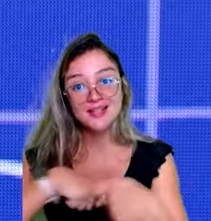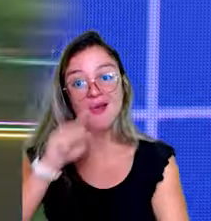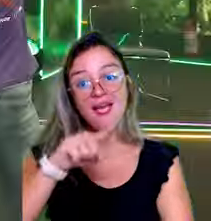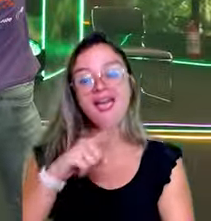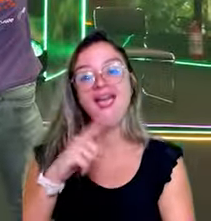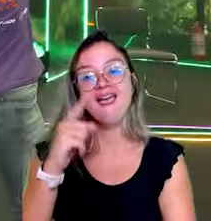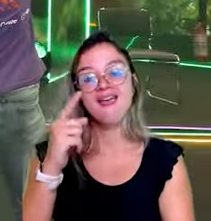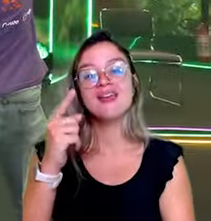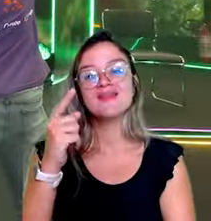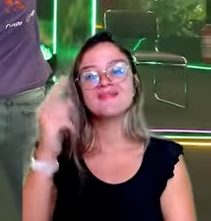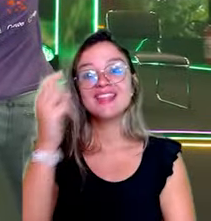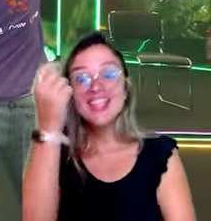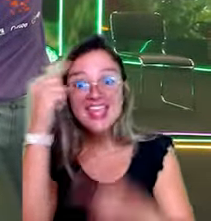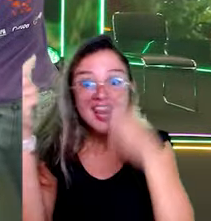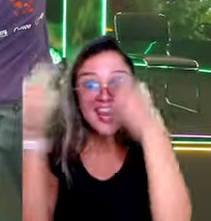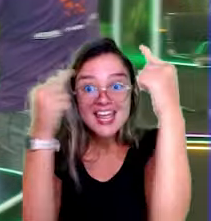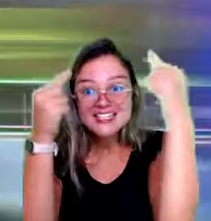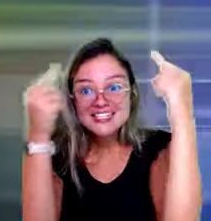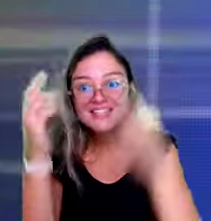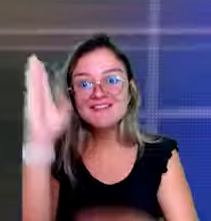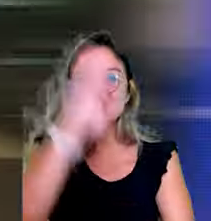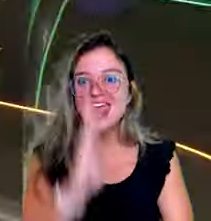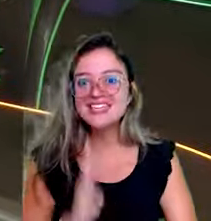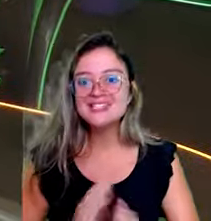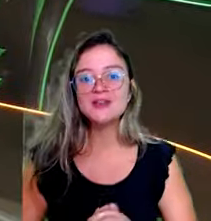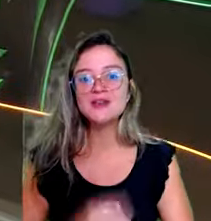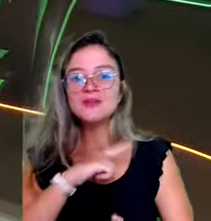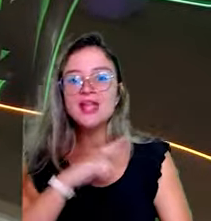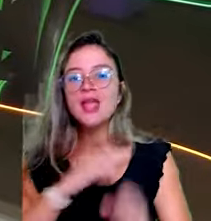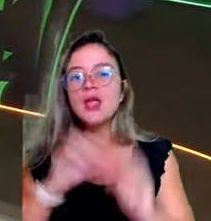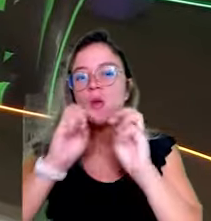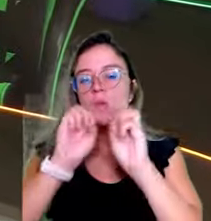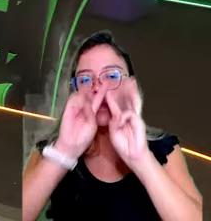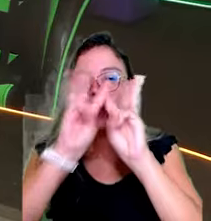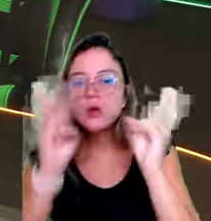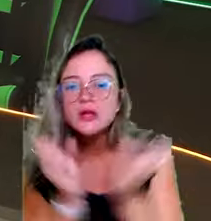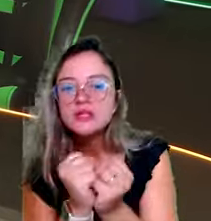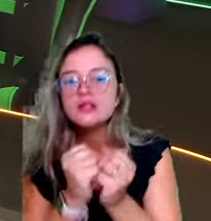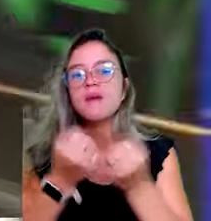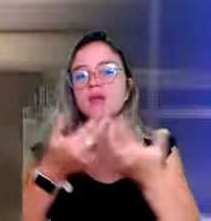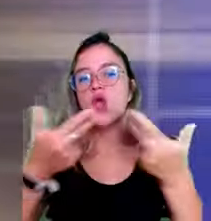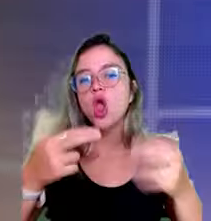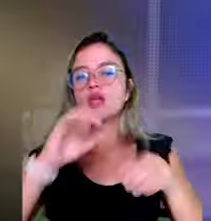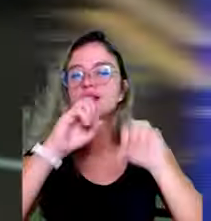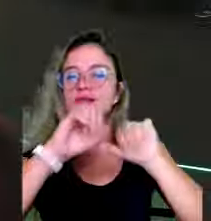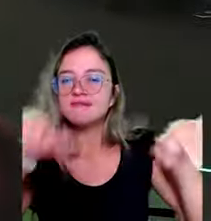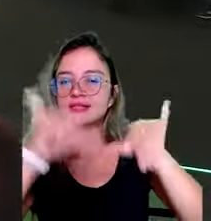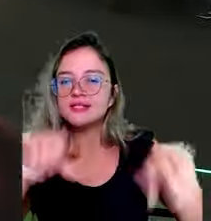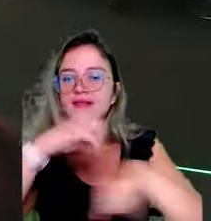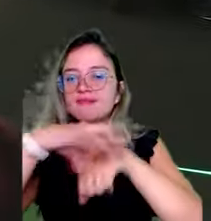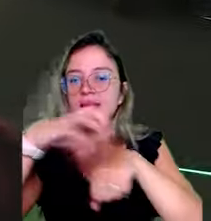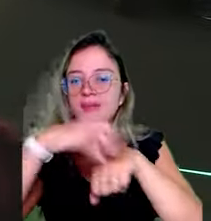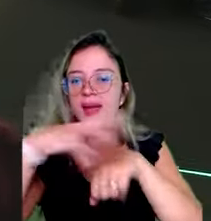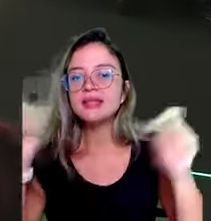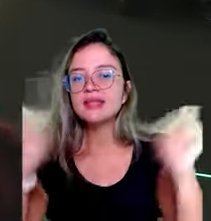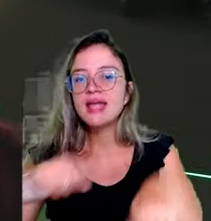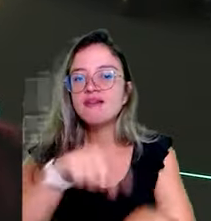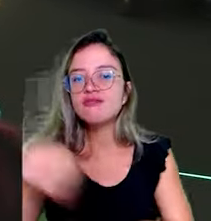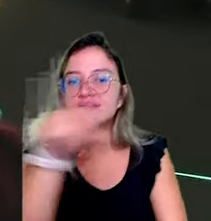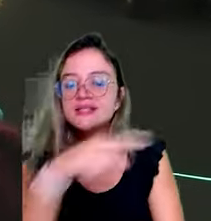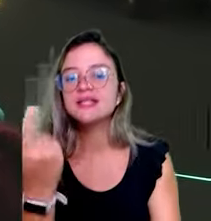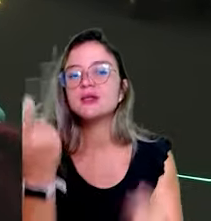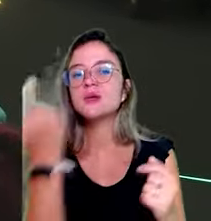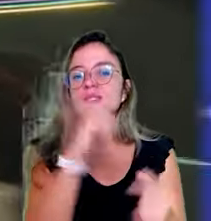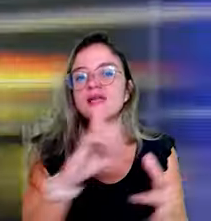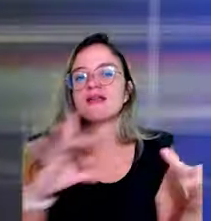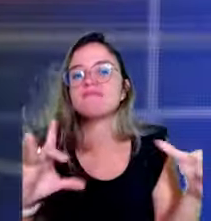e oferece workshops, palestras, trilhas de aceleração e mentorias para impulsionar projetos e conectar empreendedores com investidores